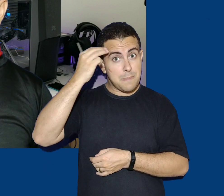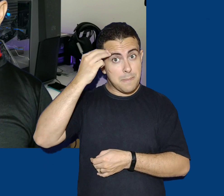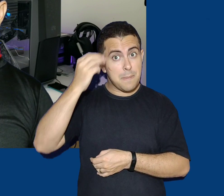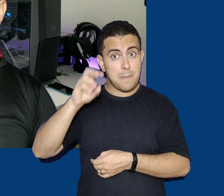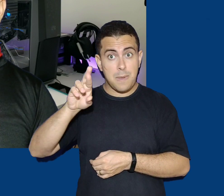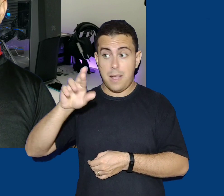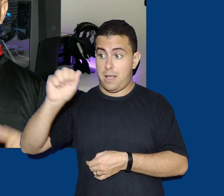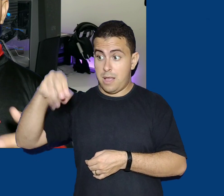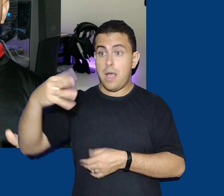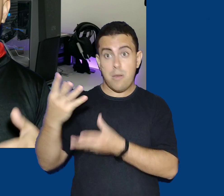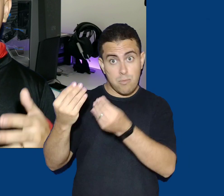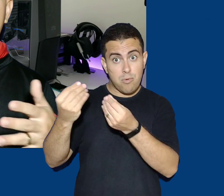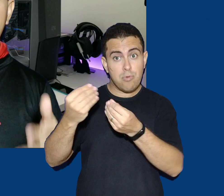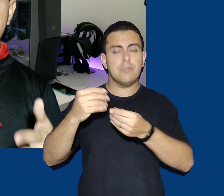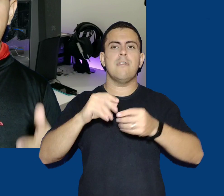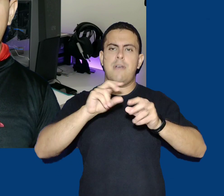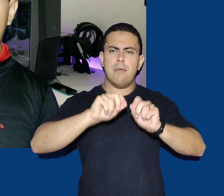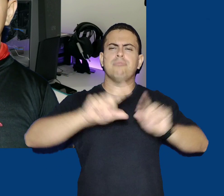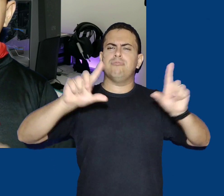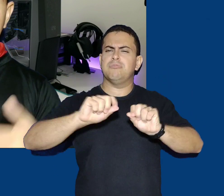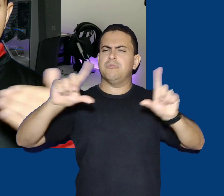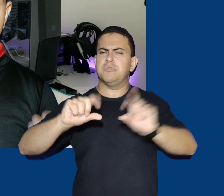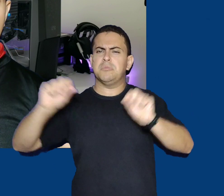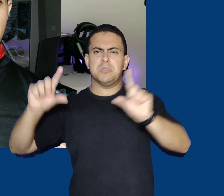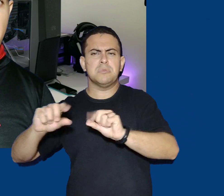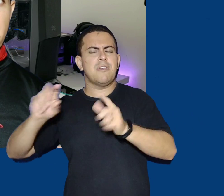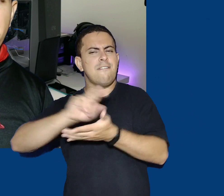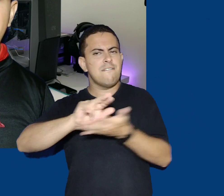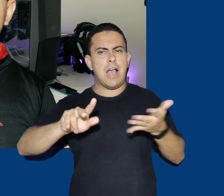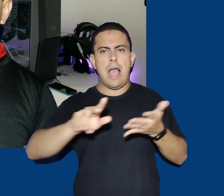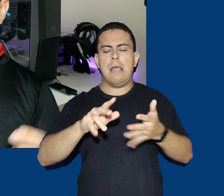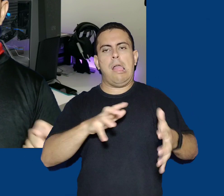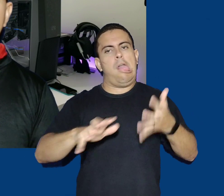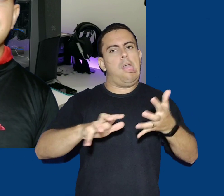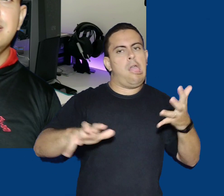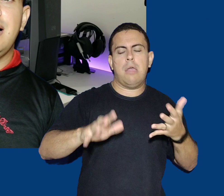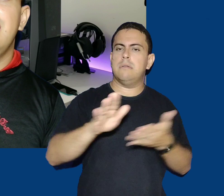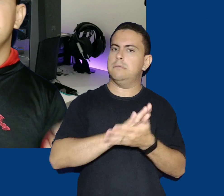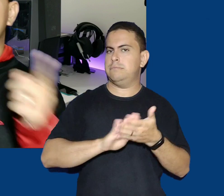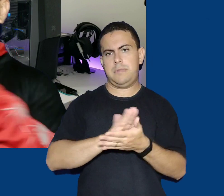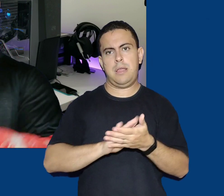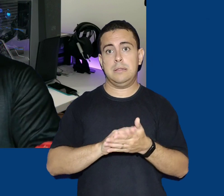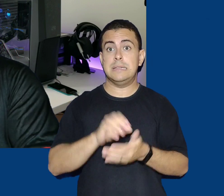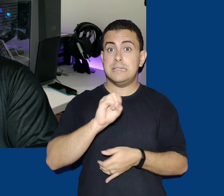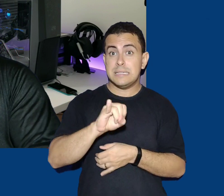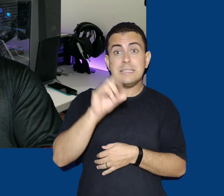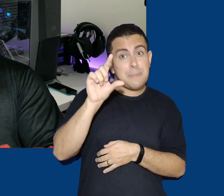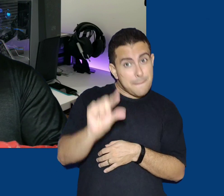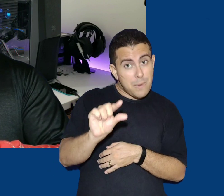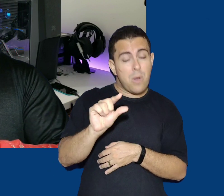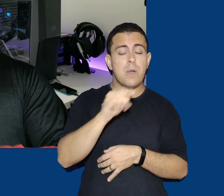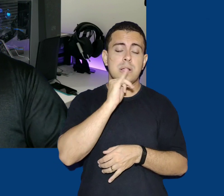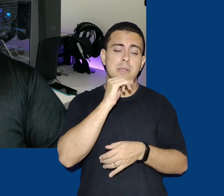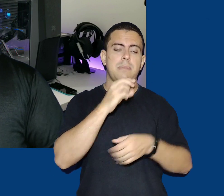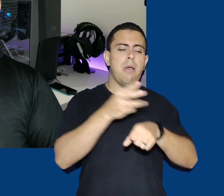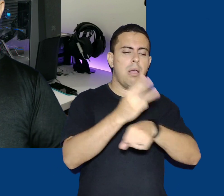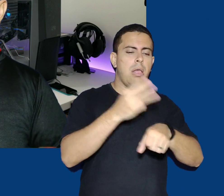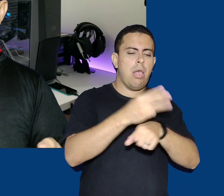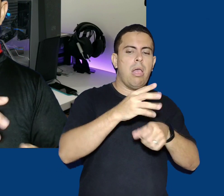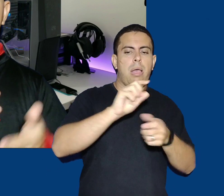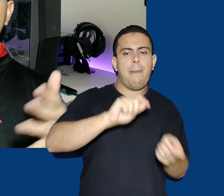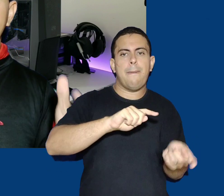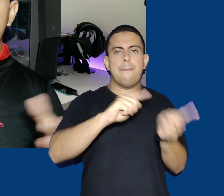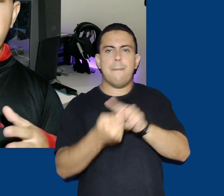diversos aplicativos sem o aparelho travar. Se ele tiver pouca memória RAM, você transitar do WhatsApp para o